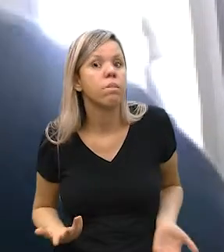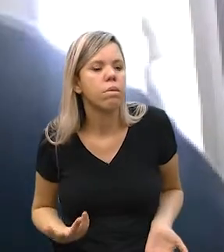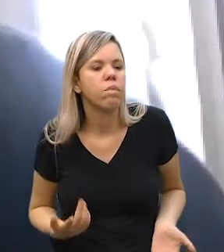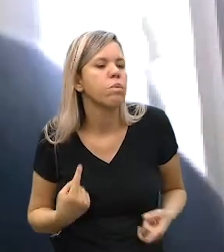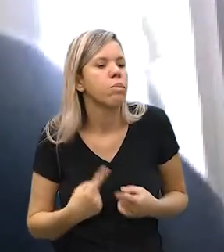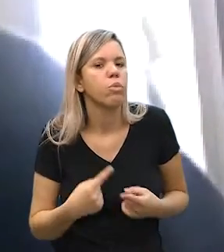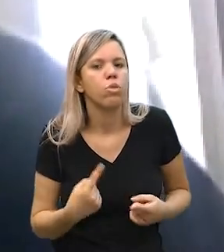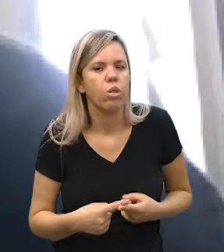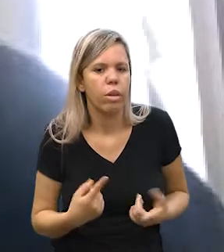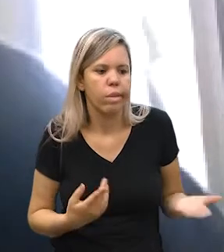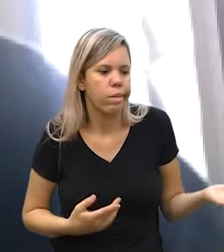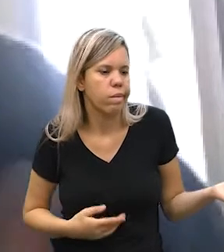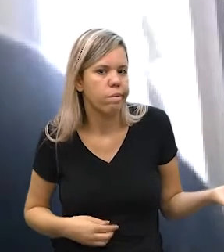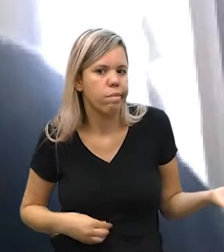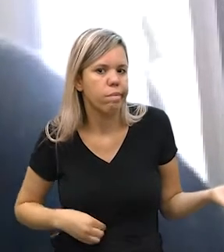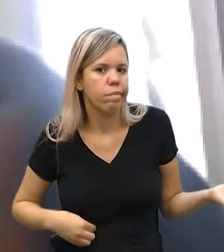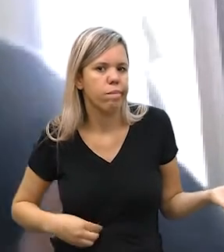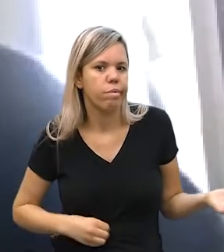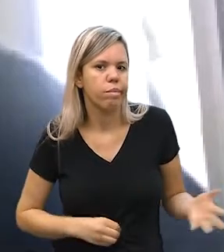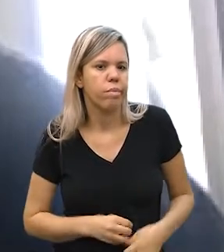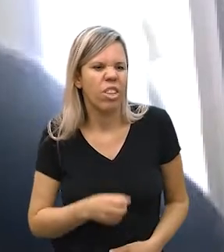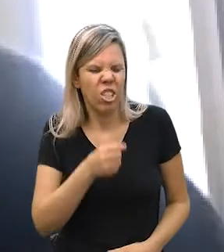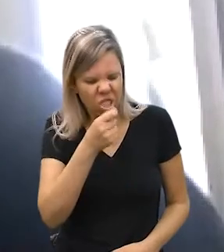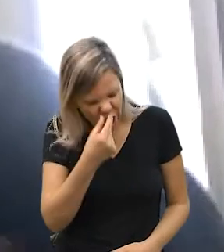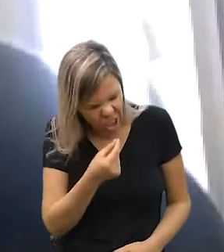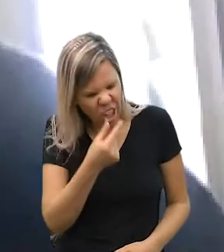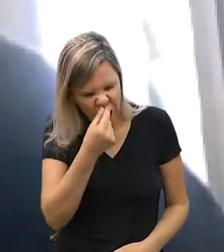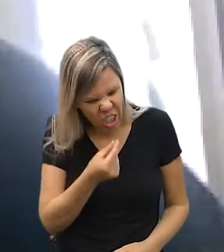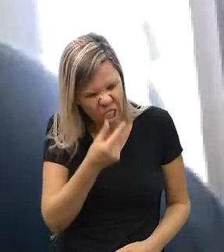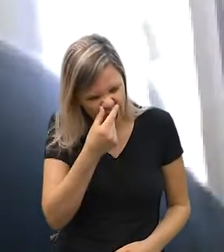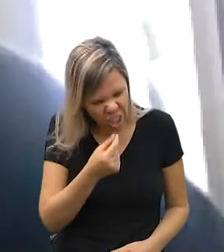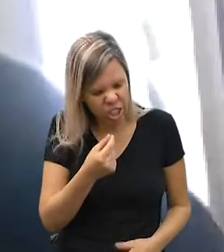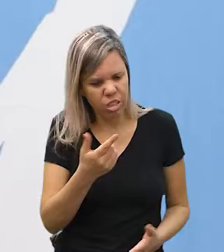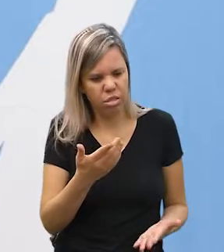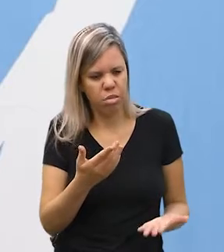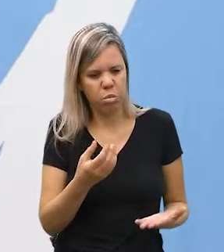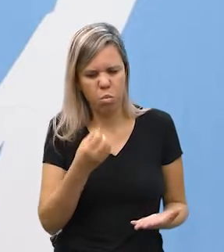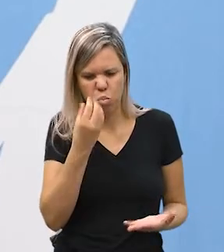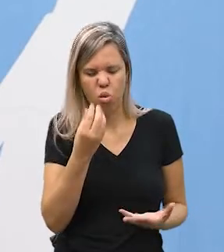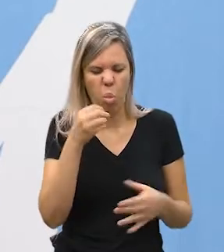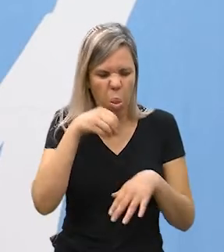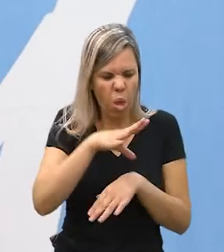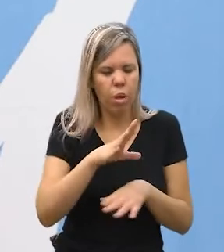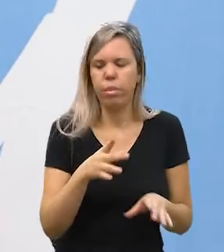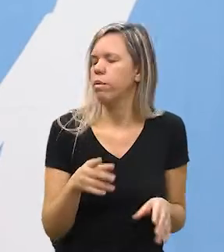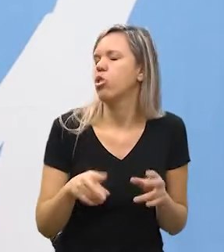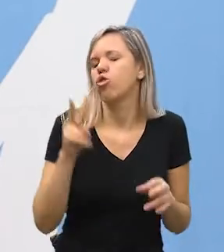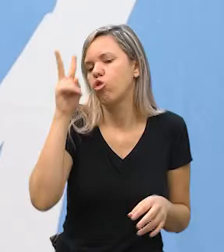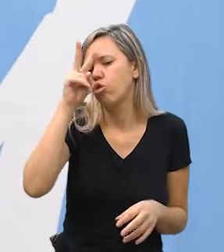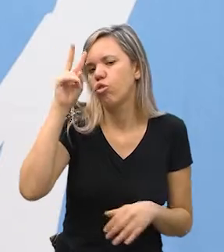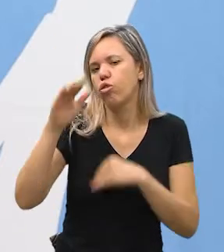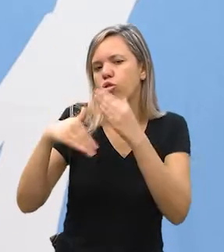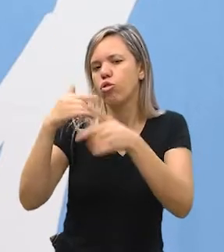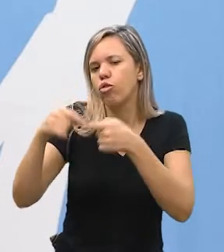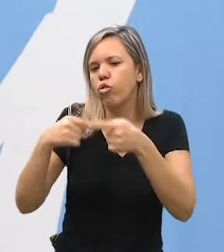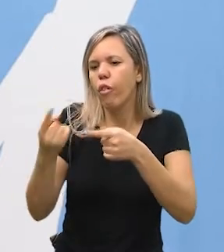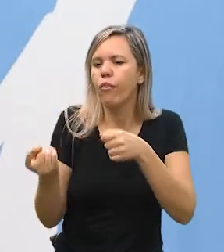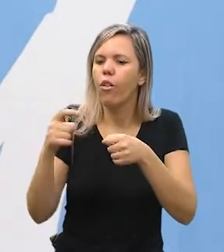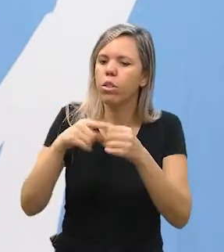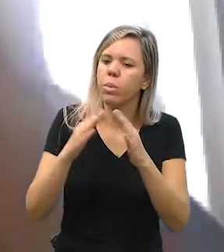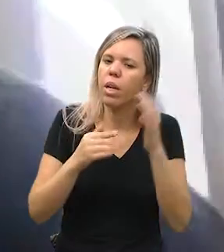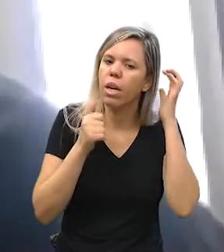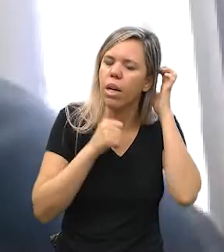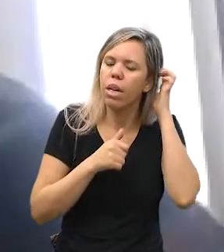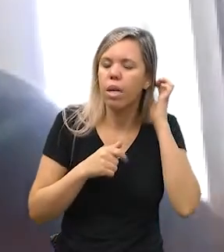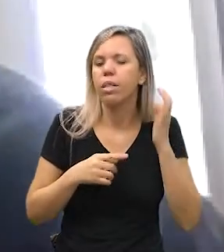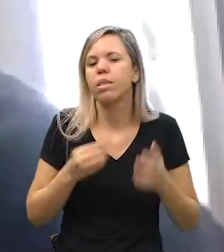porque ele estava, né, na piscina, estava provocando muitos espirros, E aí a história se desenrola, ela volta para